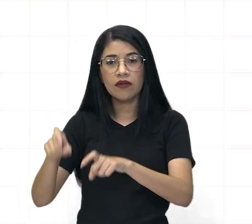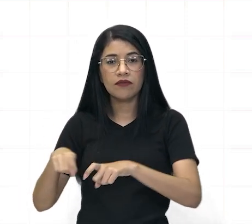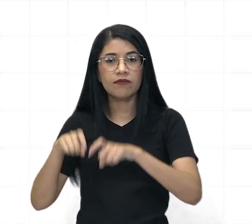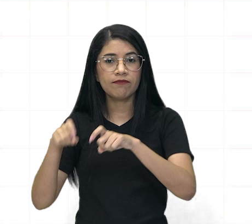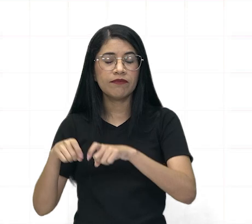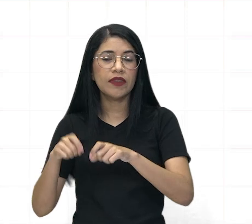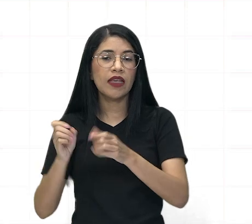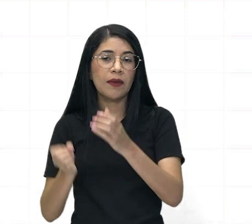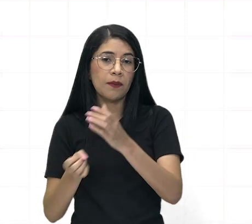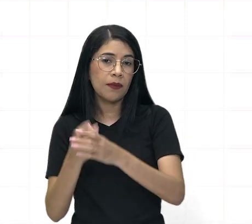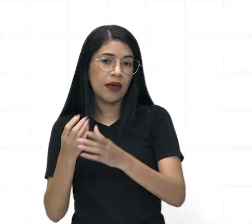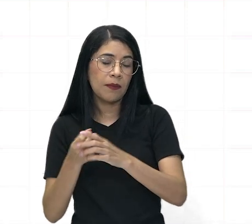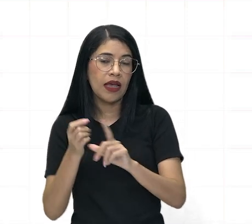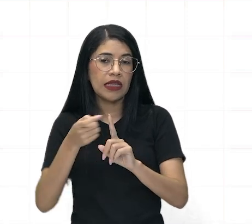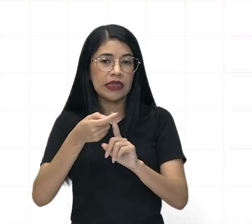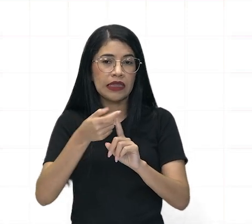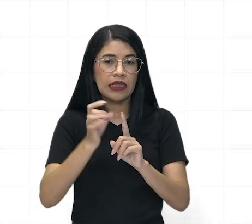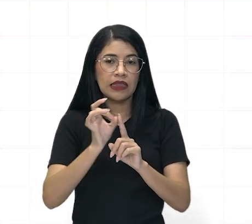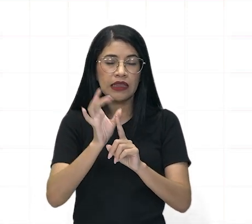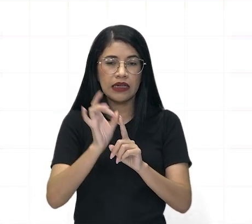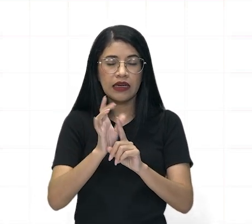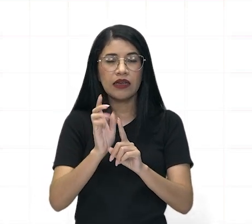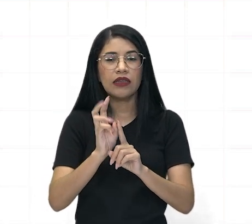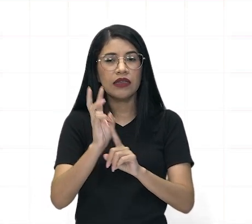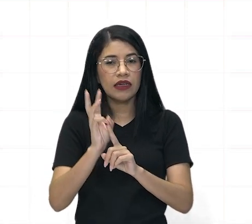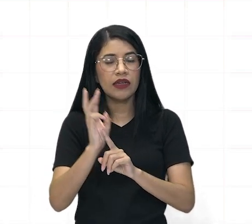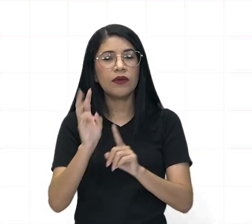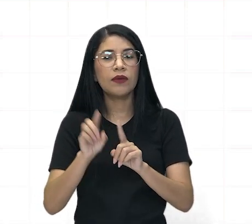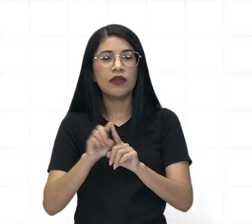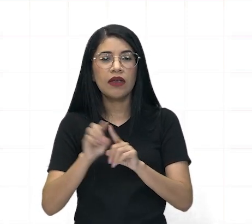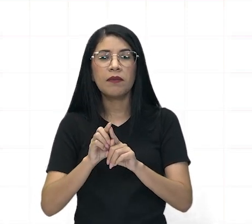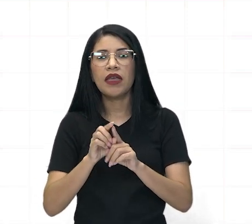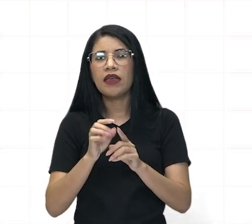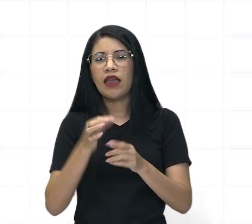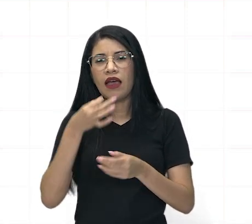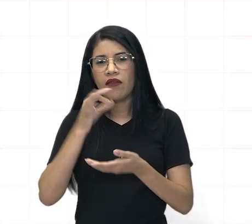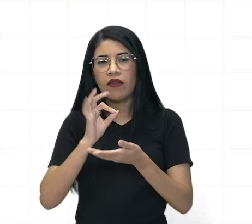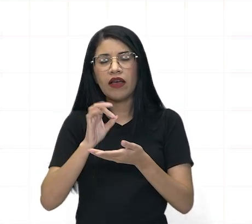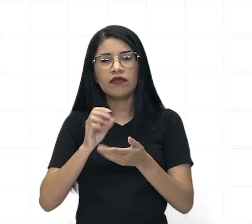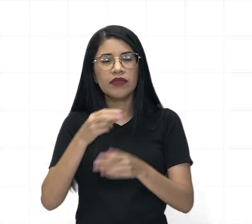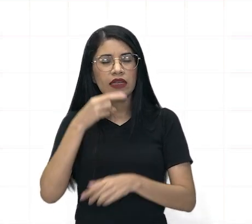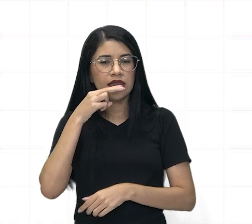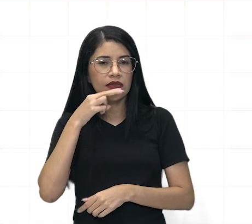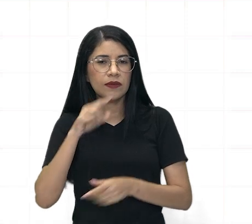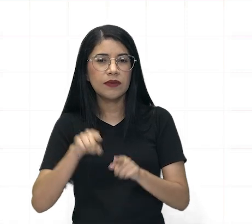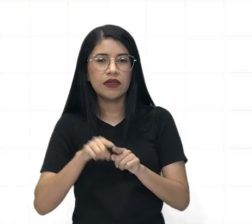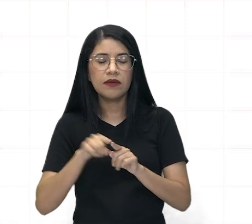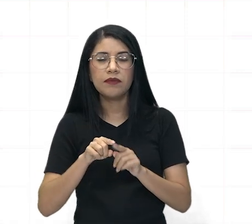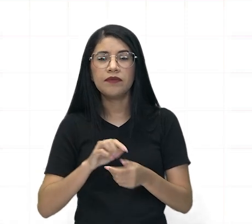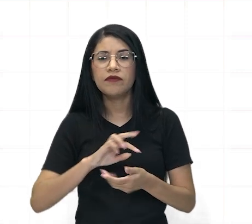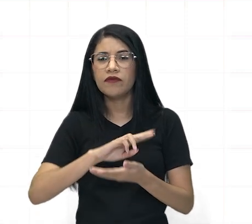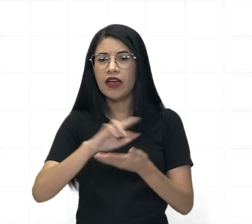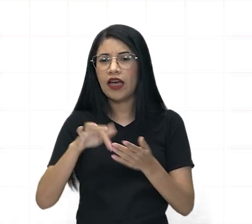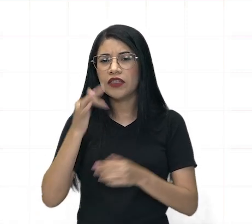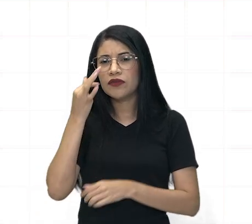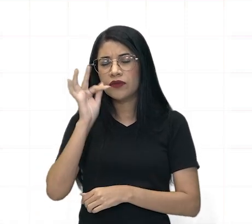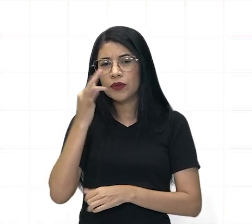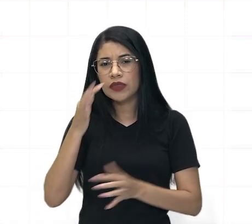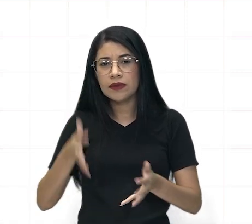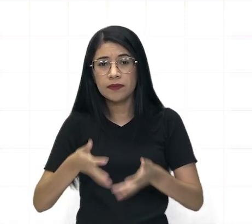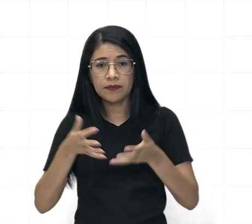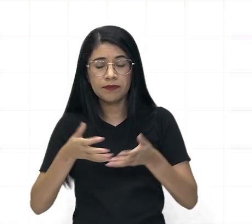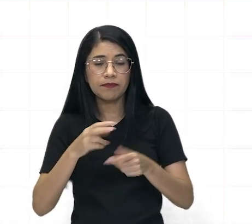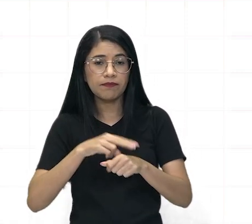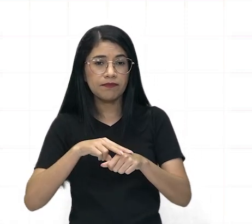de trigo, cevada, cana-de-açúcar, algodão, frutas e vegetais. A Austrália é muito conhecida pela sua